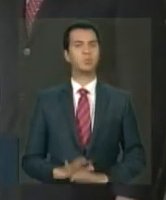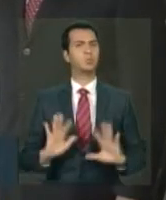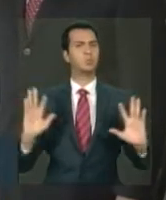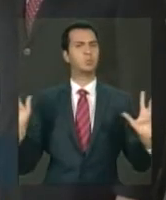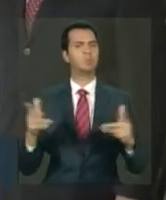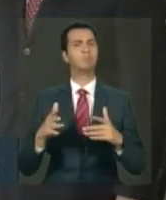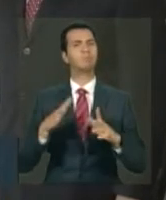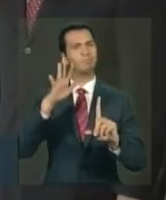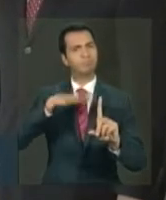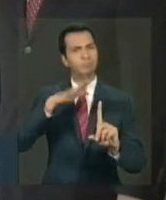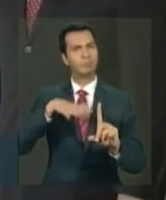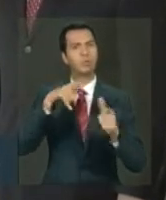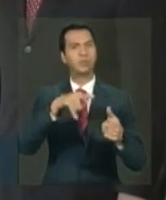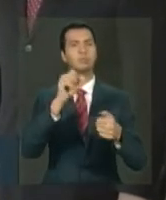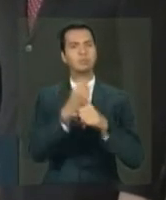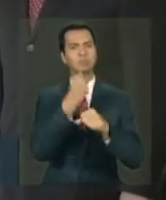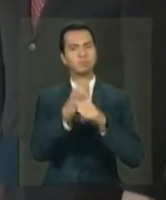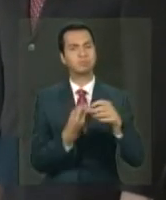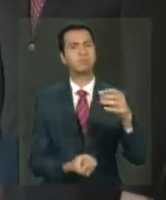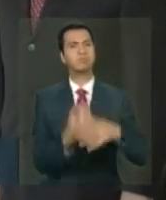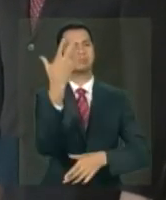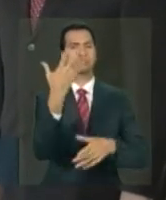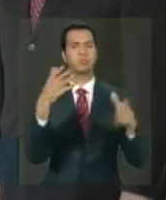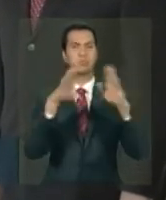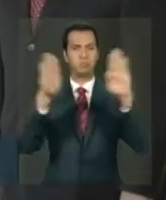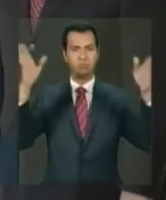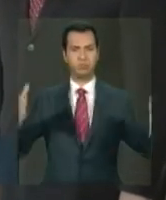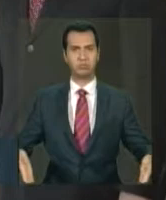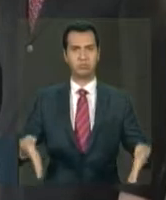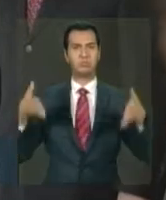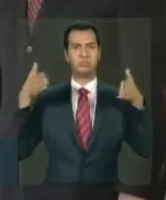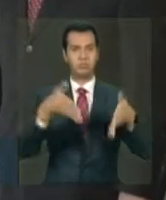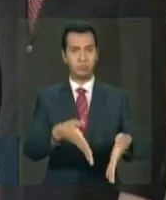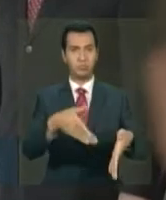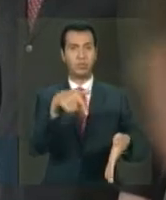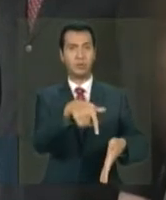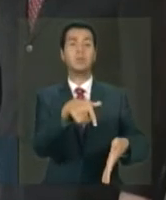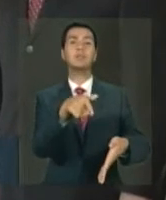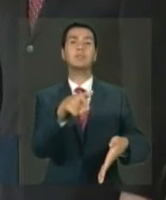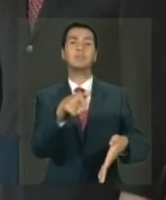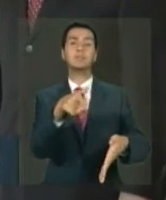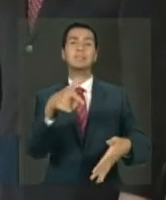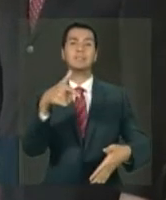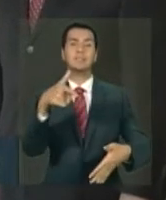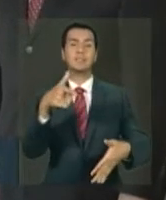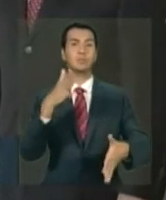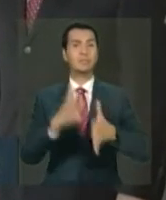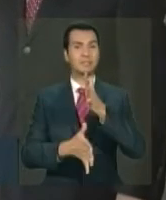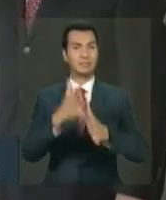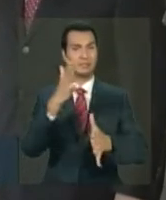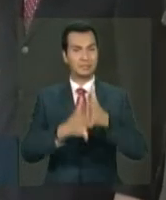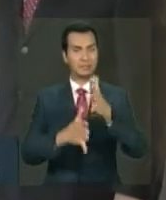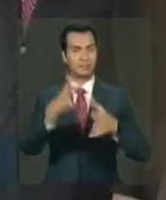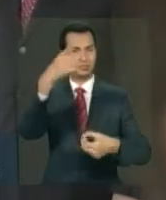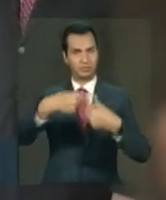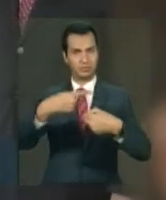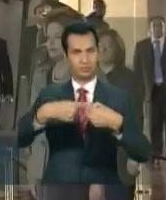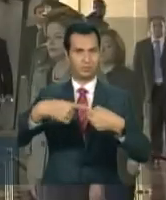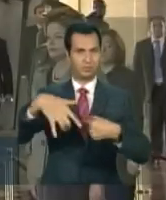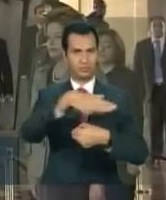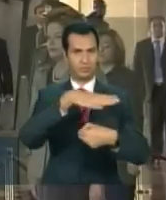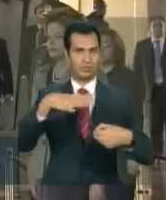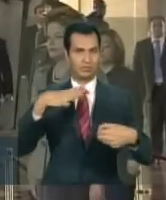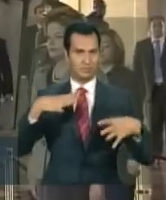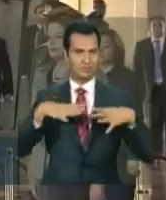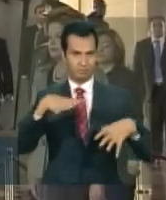foi construído esse mausoléu bem no centro da capital Ankara, onde virou um ponto de